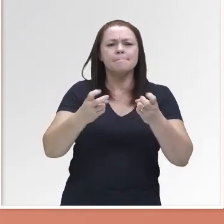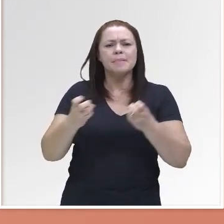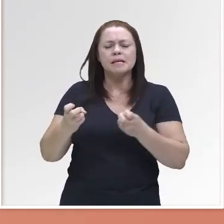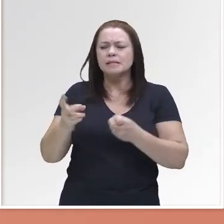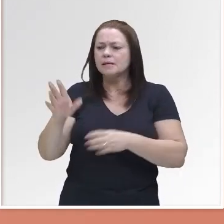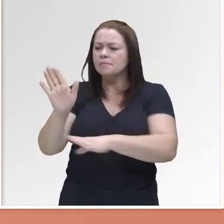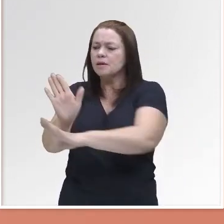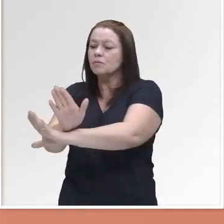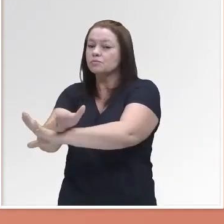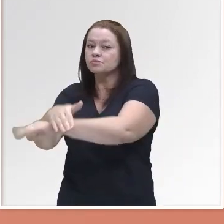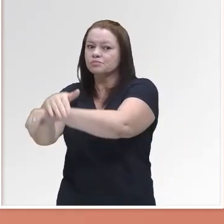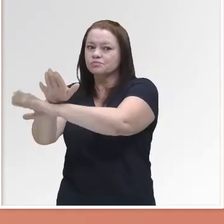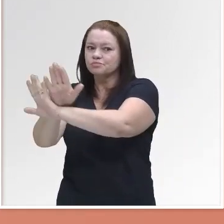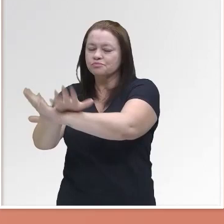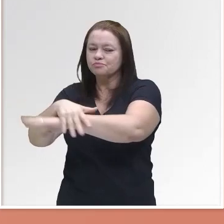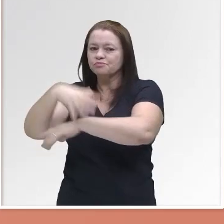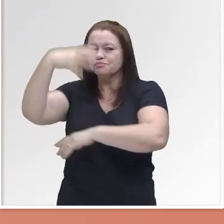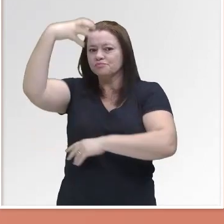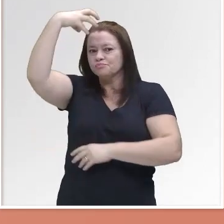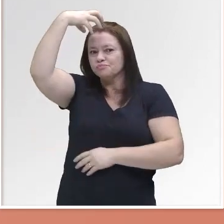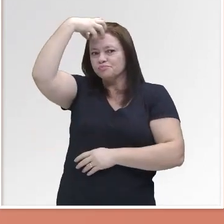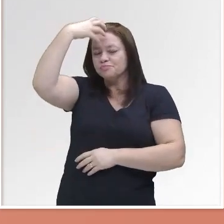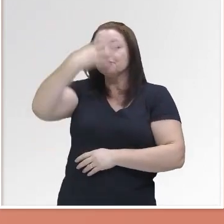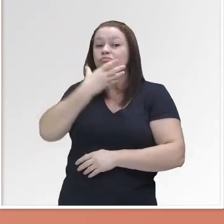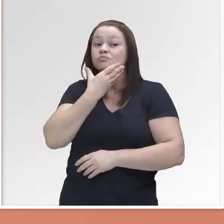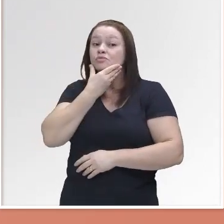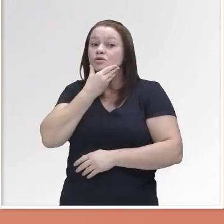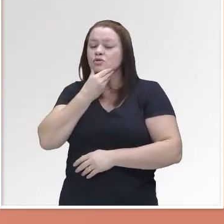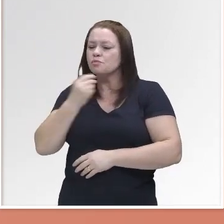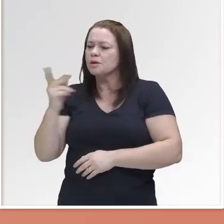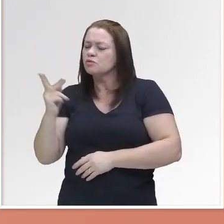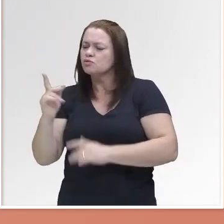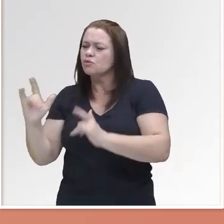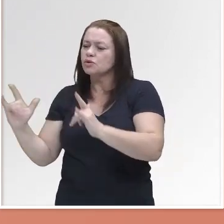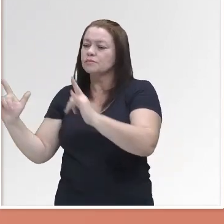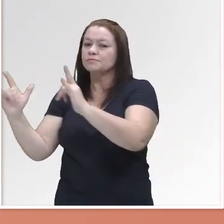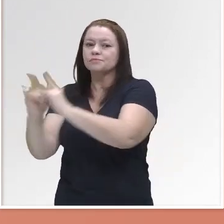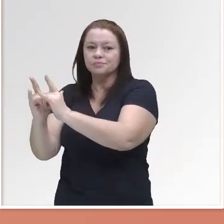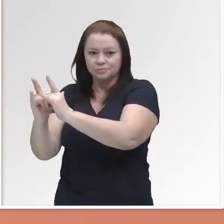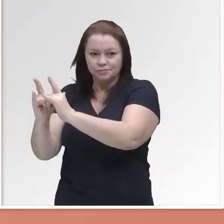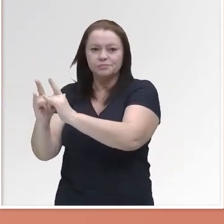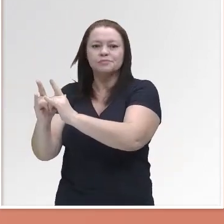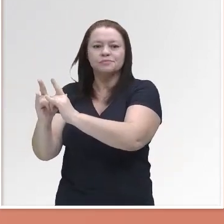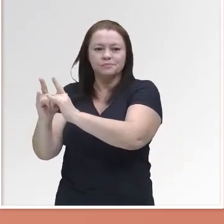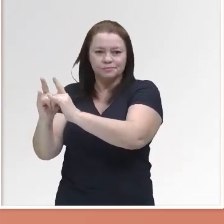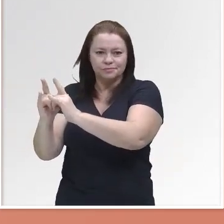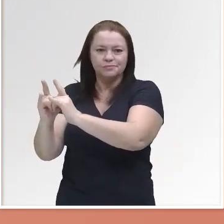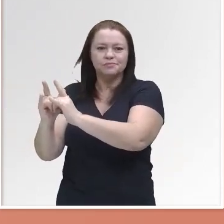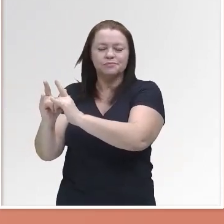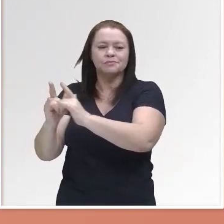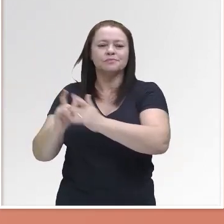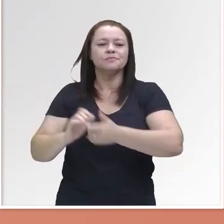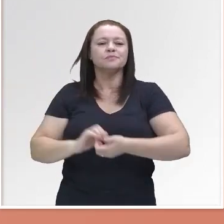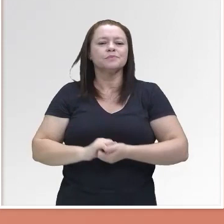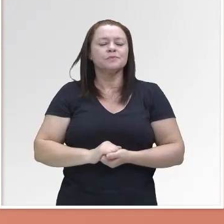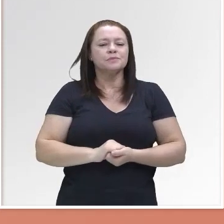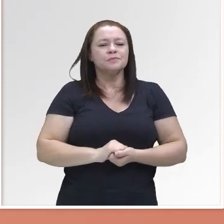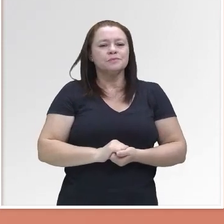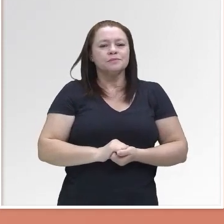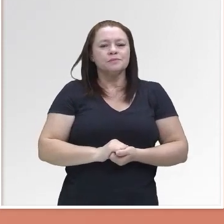percebendo que Eric e Ariel gostavam um do outro,